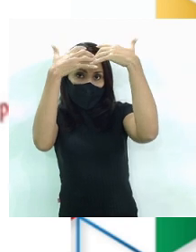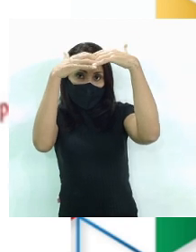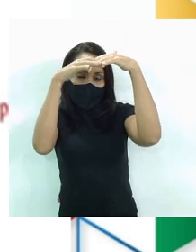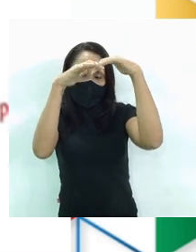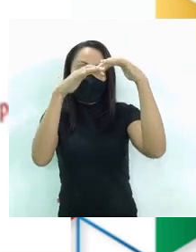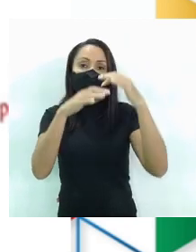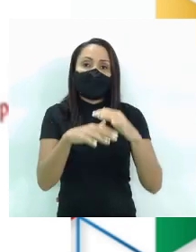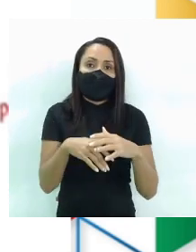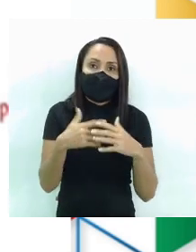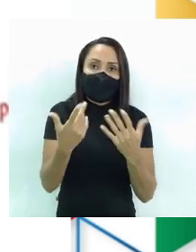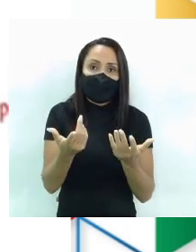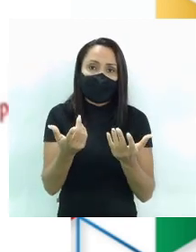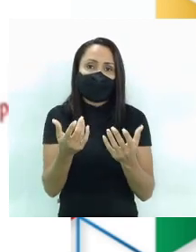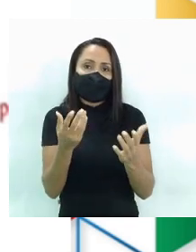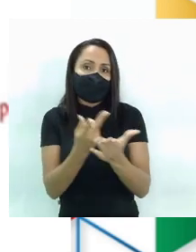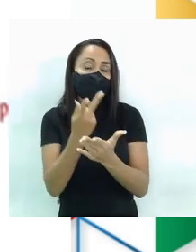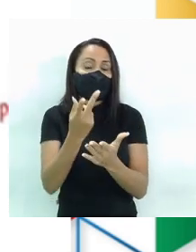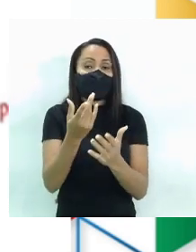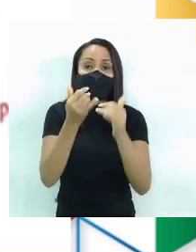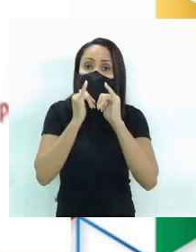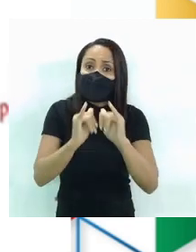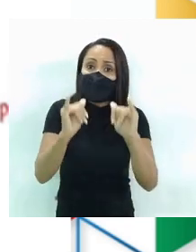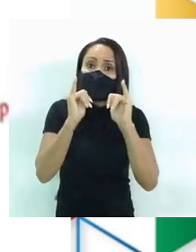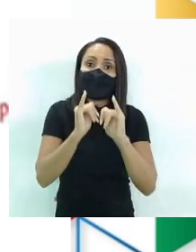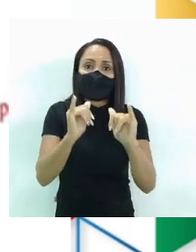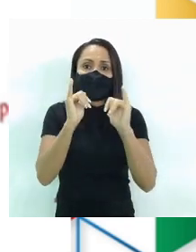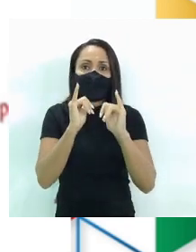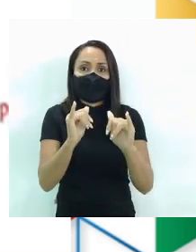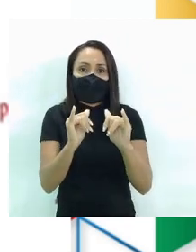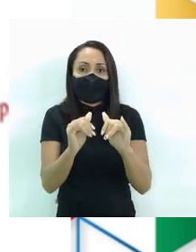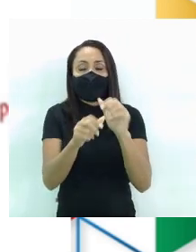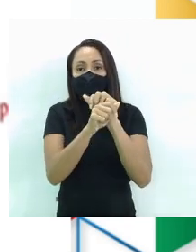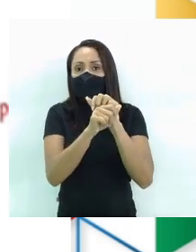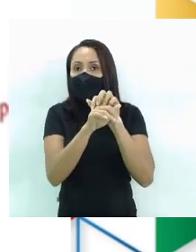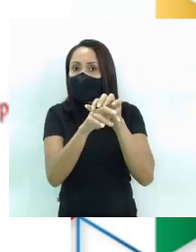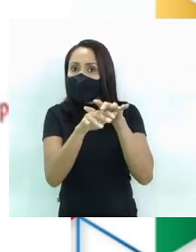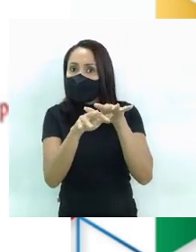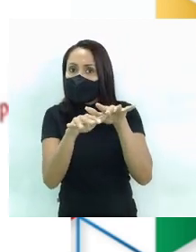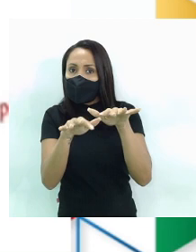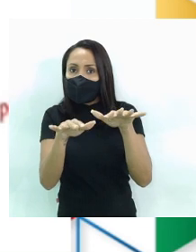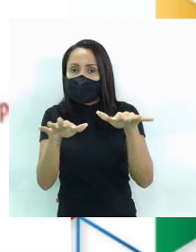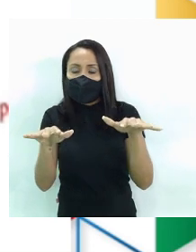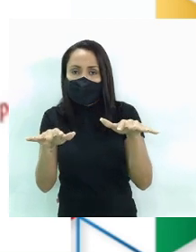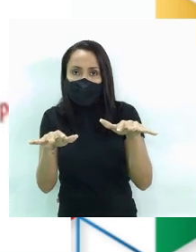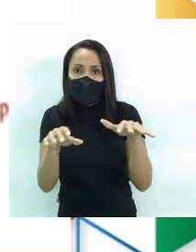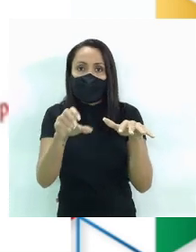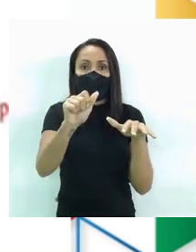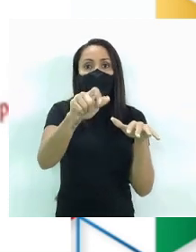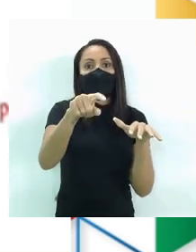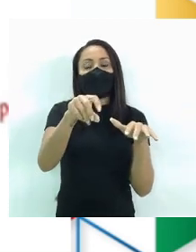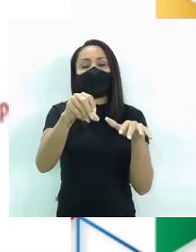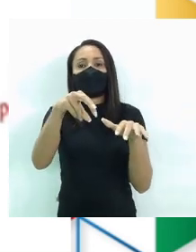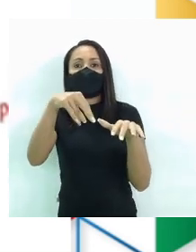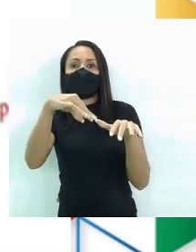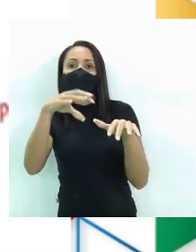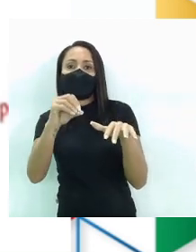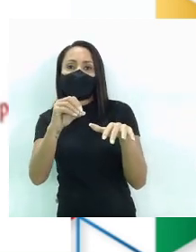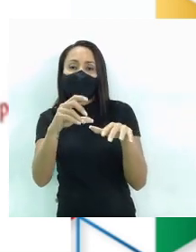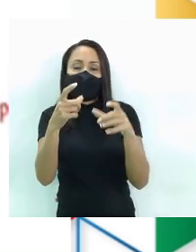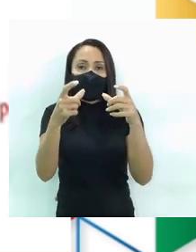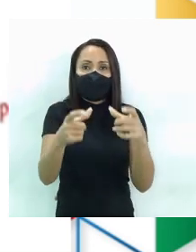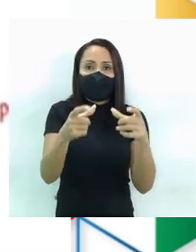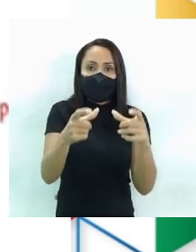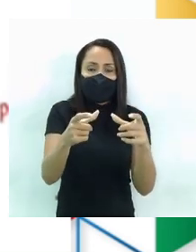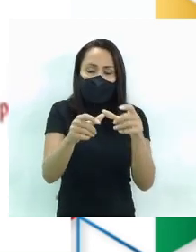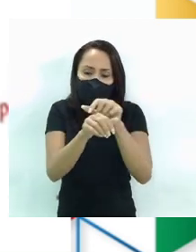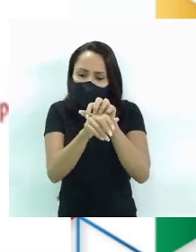impulsos onde as informações dos neurônios vão se propagando através do axônio, onde é o local onde há a